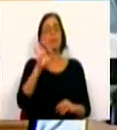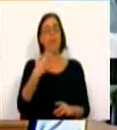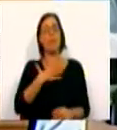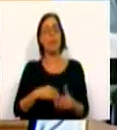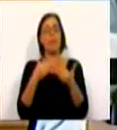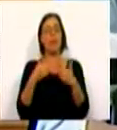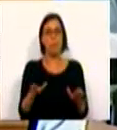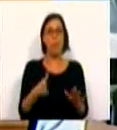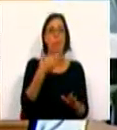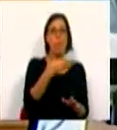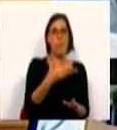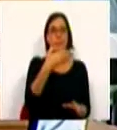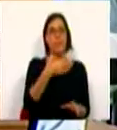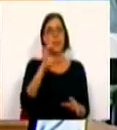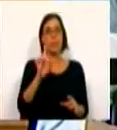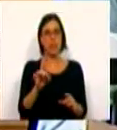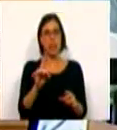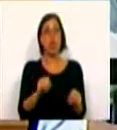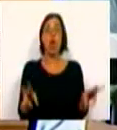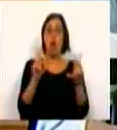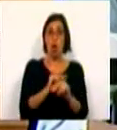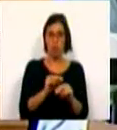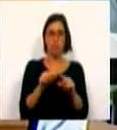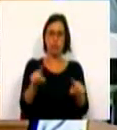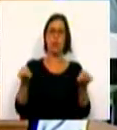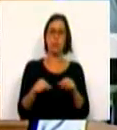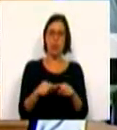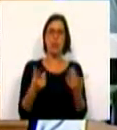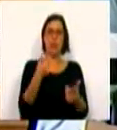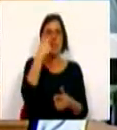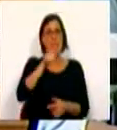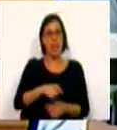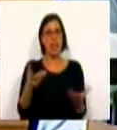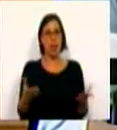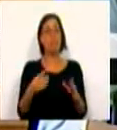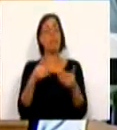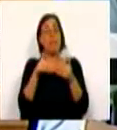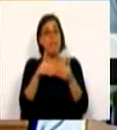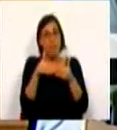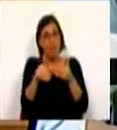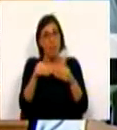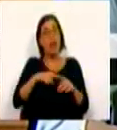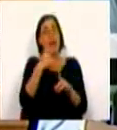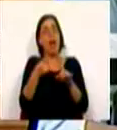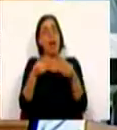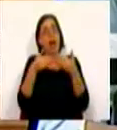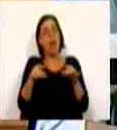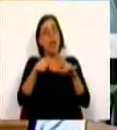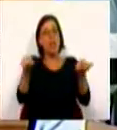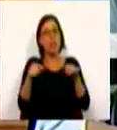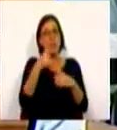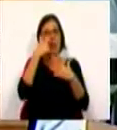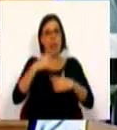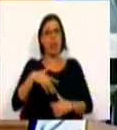pretendemos abrir 176 novos espaços de cidadão. Vamos também em breve, ainda este ano, abrir o Espaço